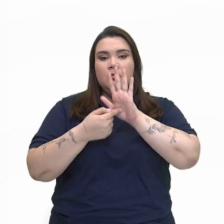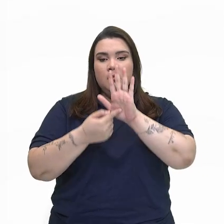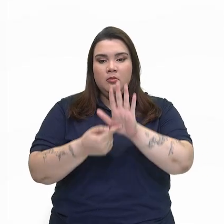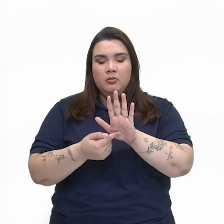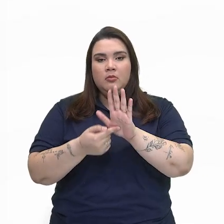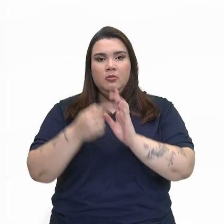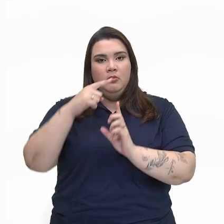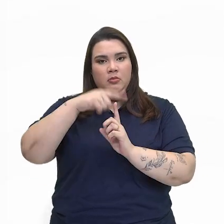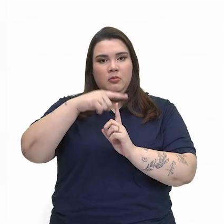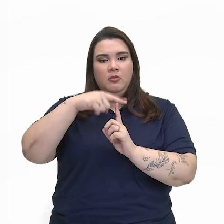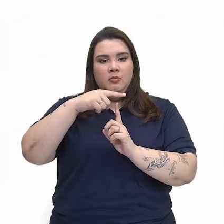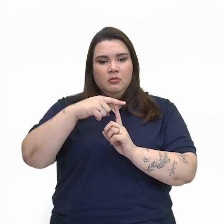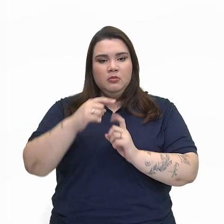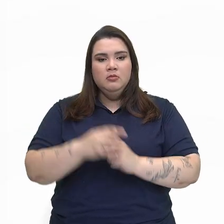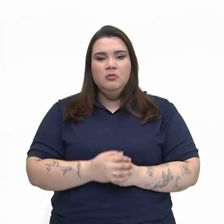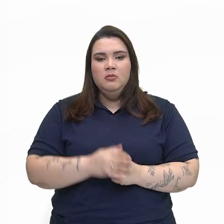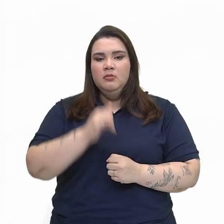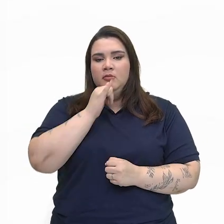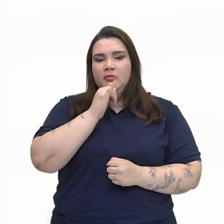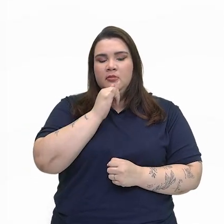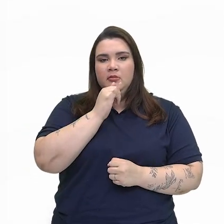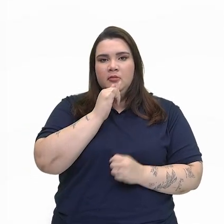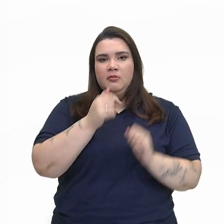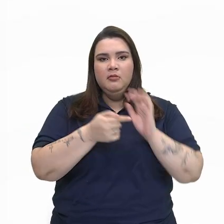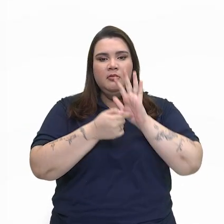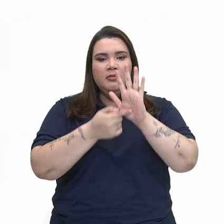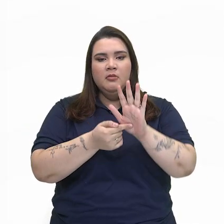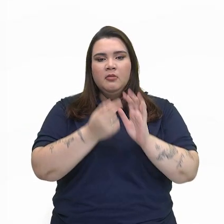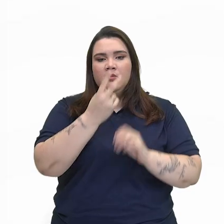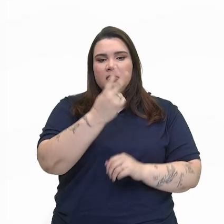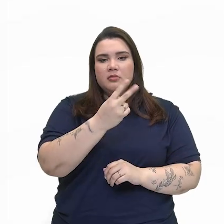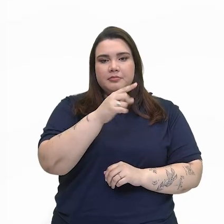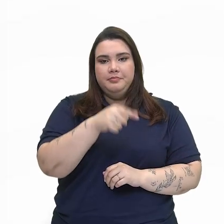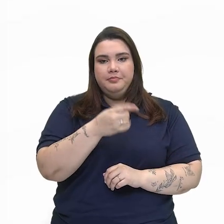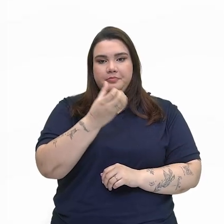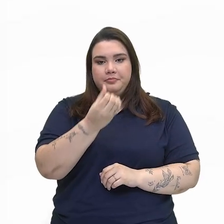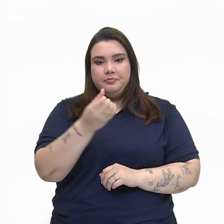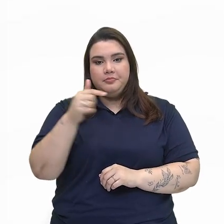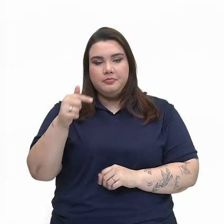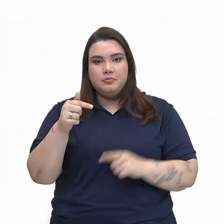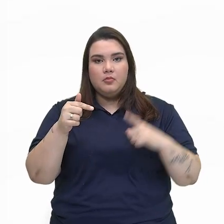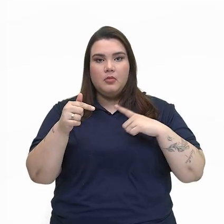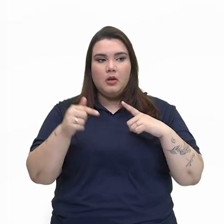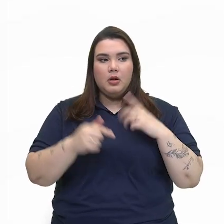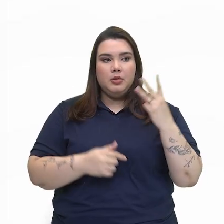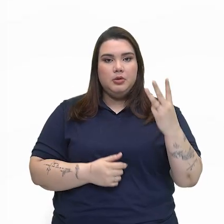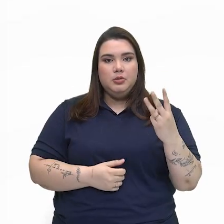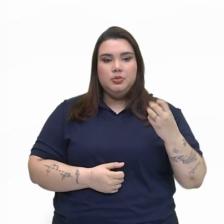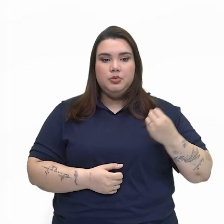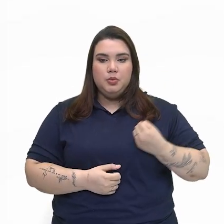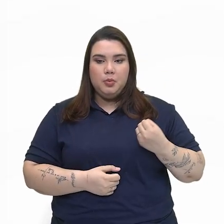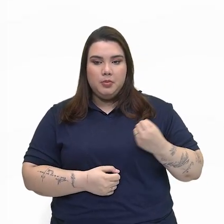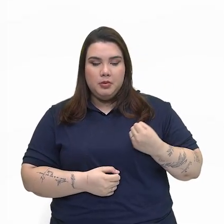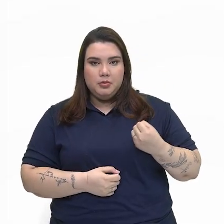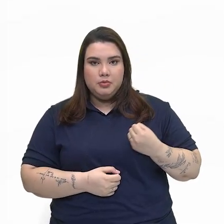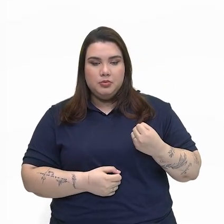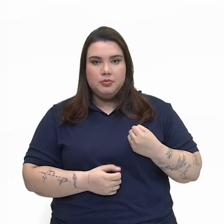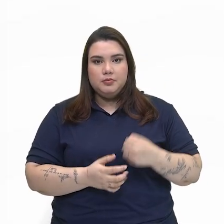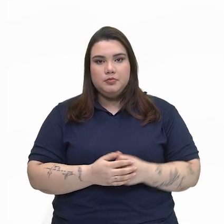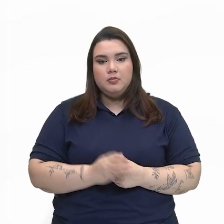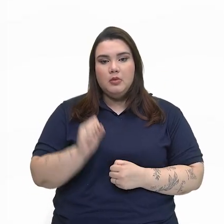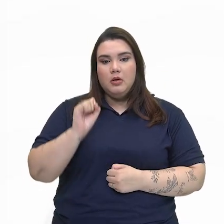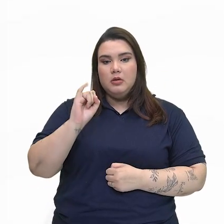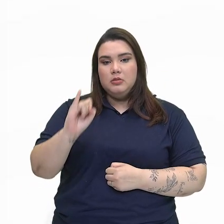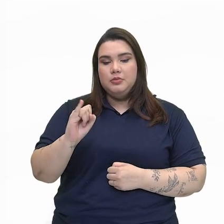seja, se eu expressar 2,67, eu vou dizer que tem 3 algarismos significativos. Se